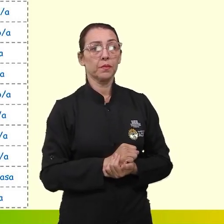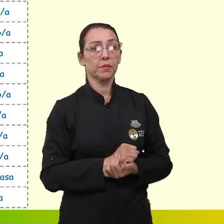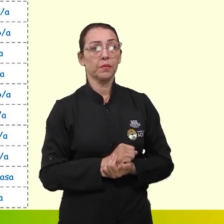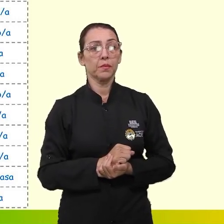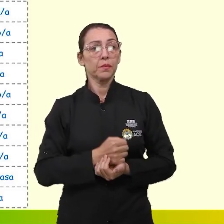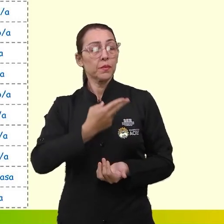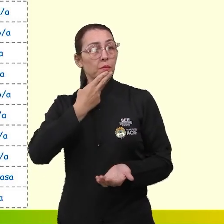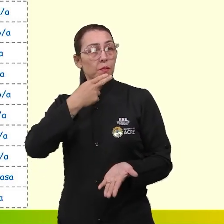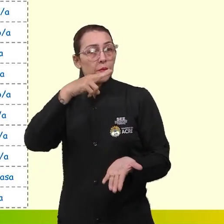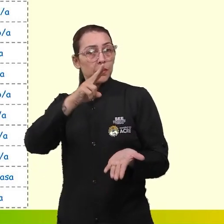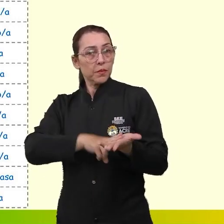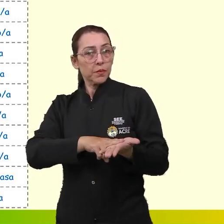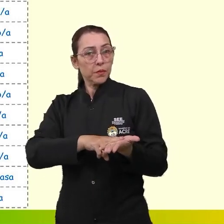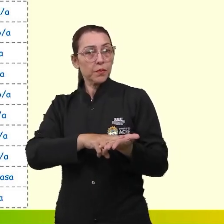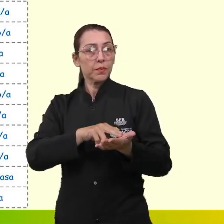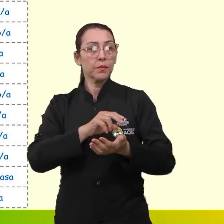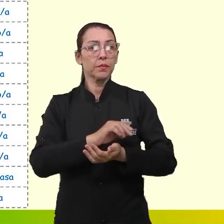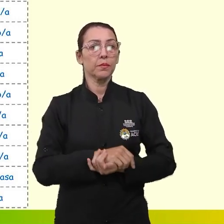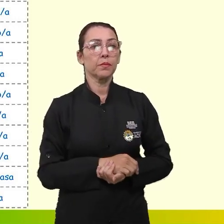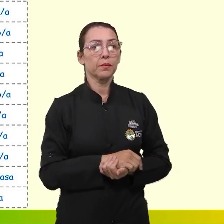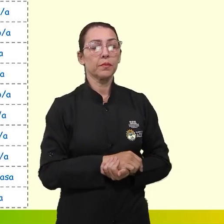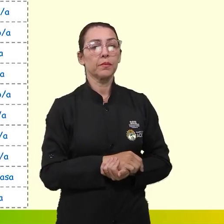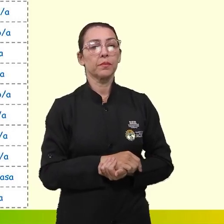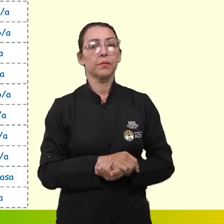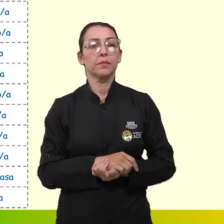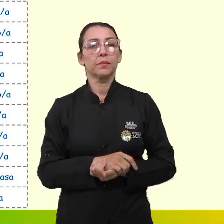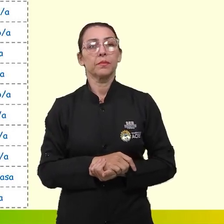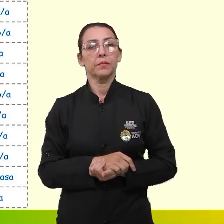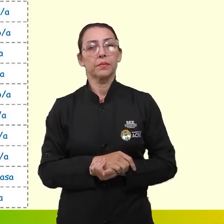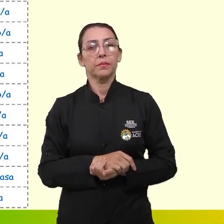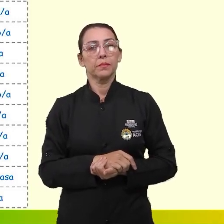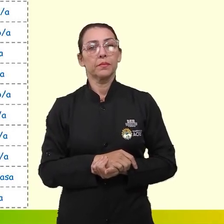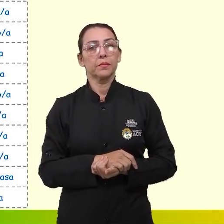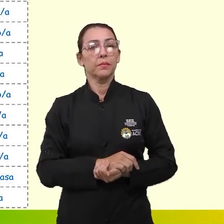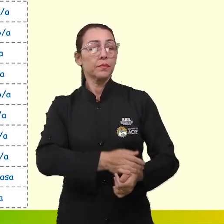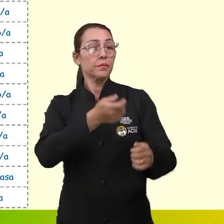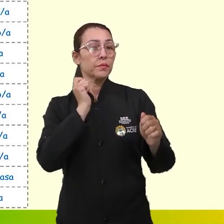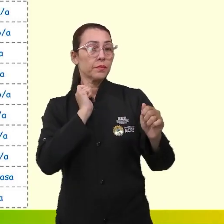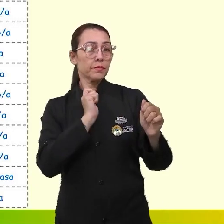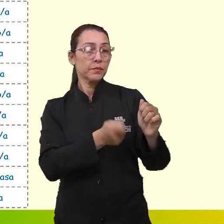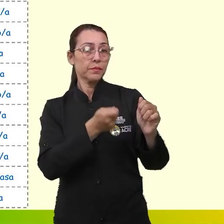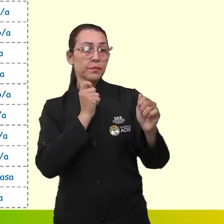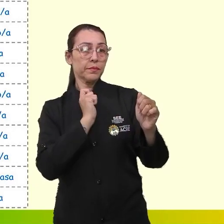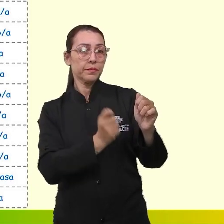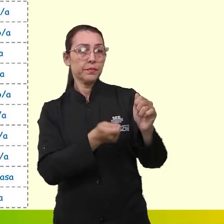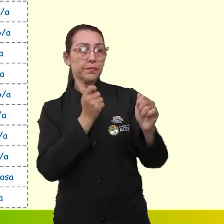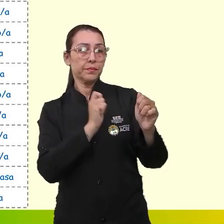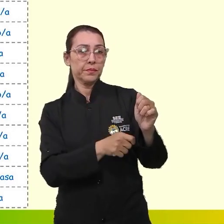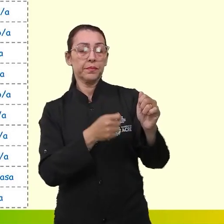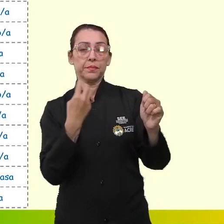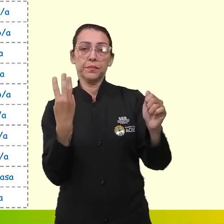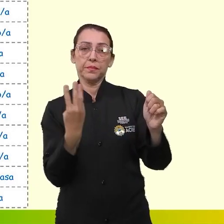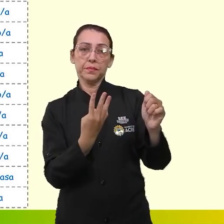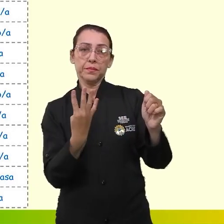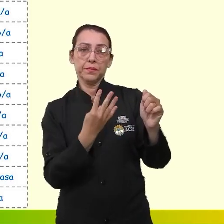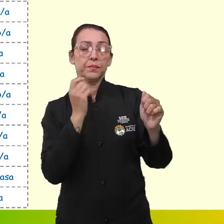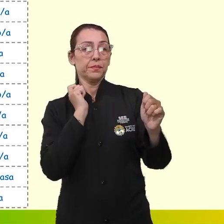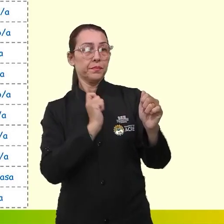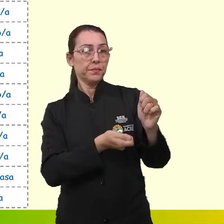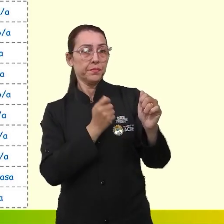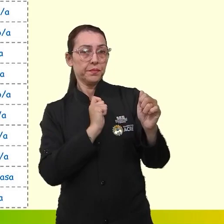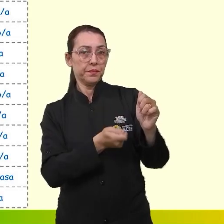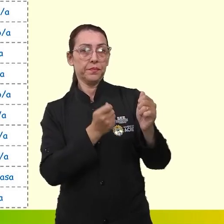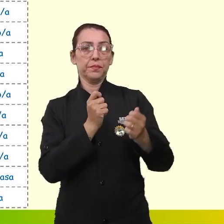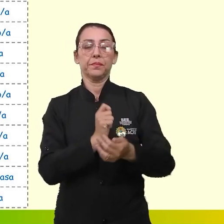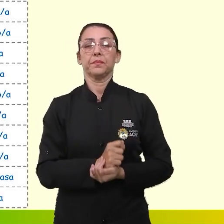cozinheiro. Esse terceiro profissional aqui é o carteiro. Aqui temos o